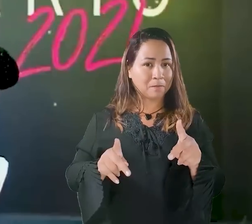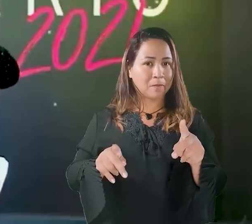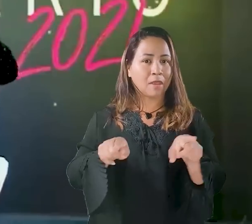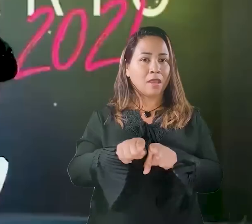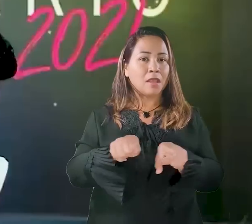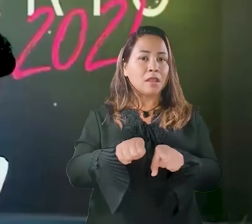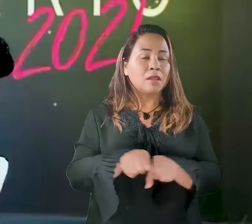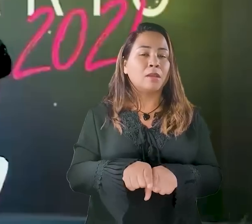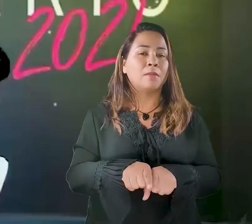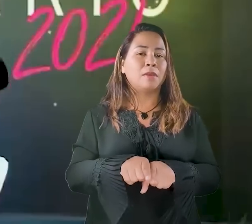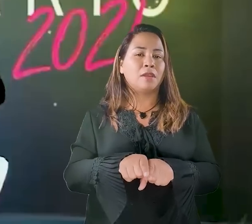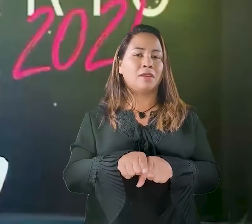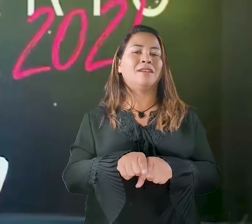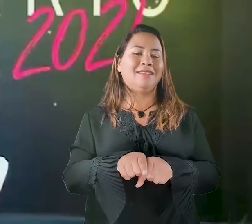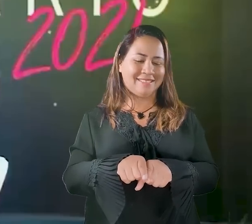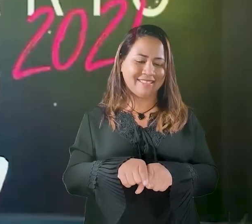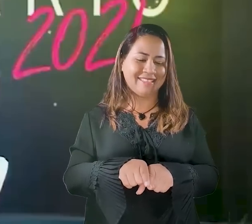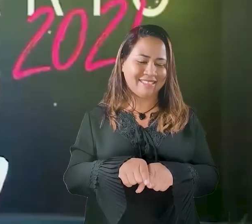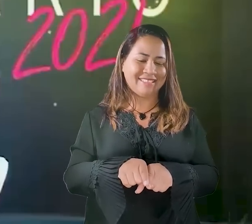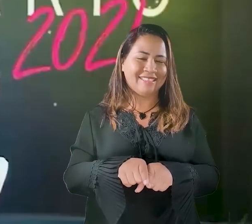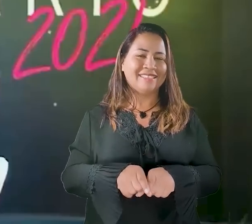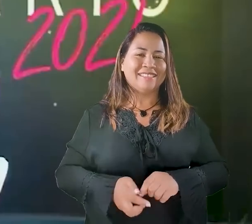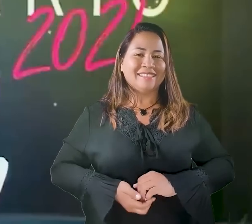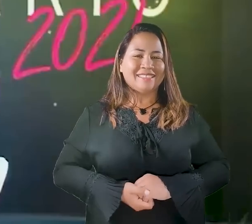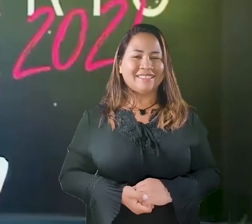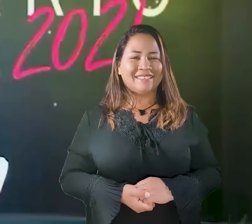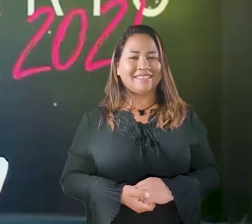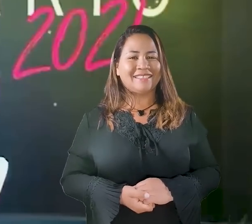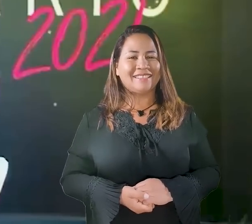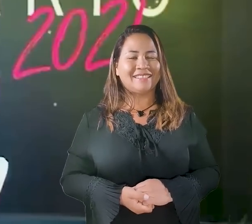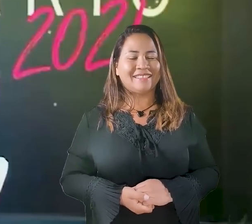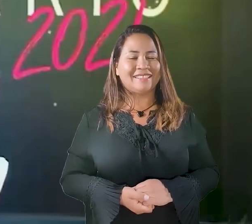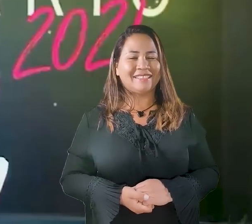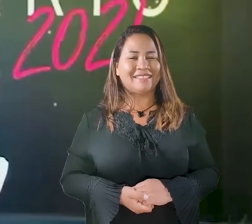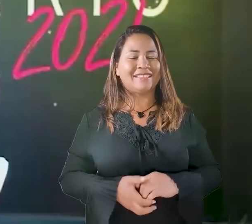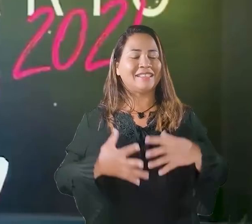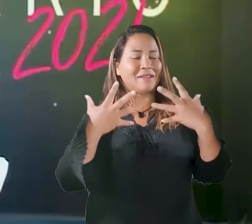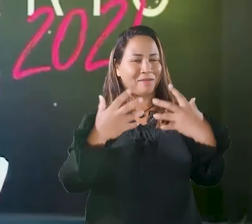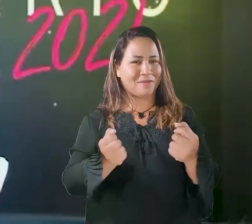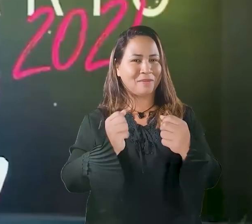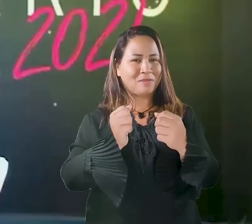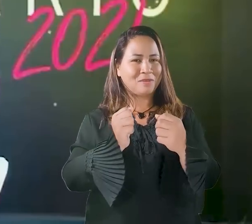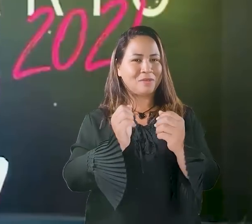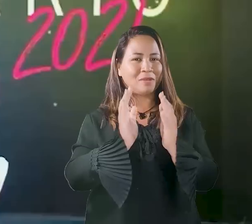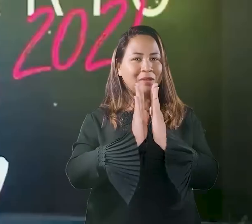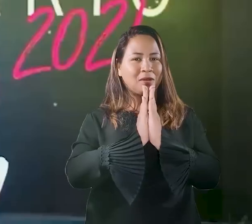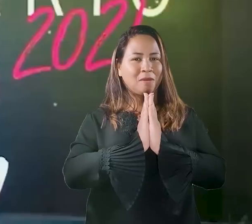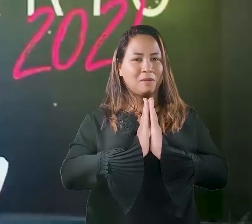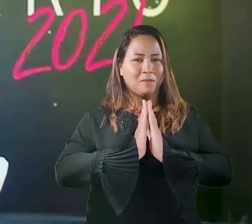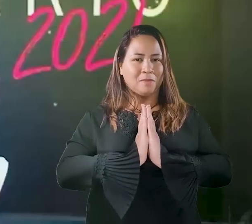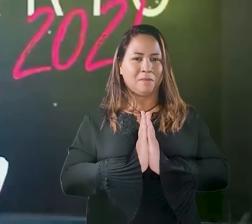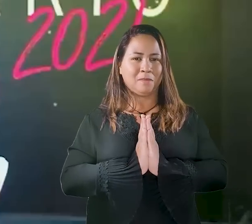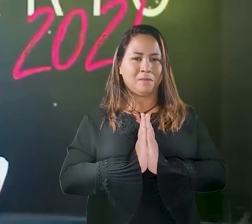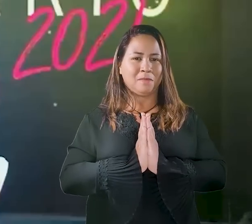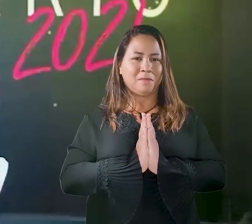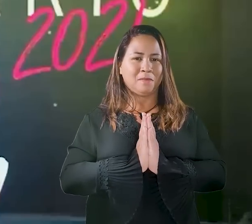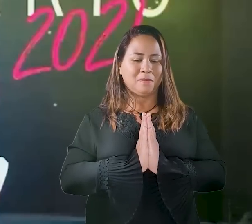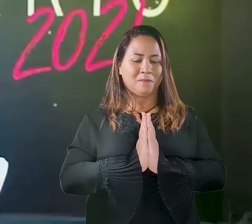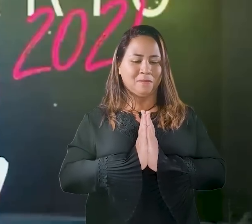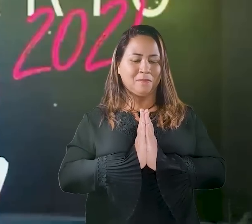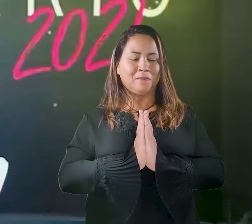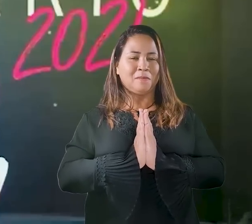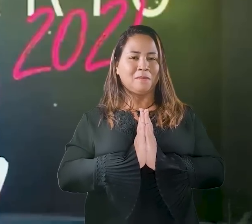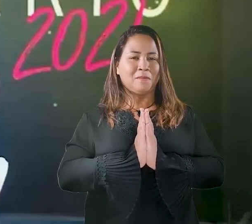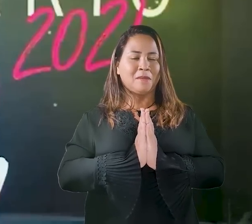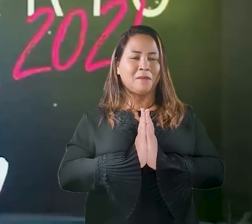tá? Aqui no sutiã. E aí, em conexão de oração, tem... Projeta na tela para mim, por favor, a